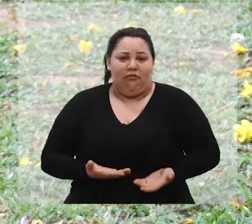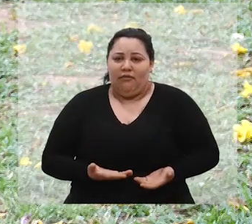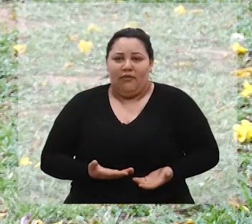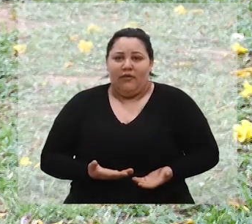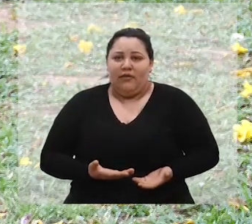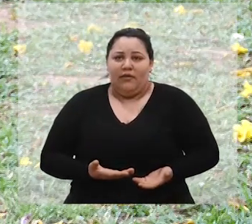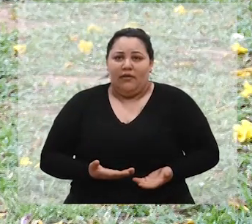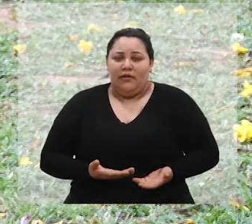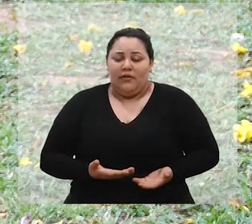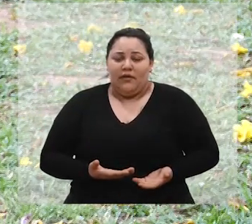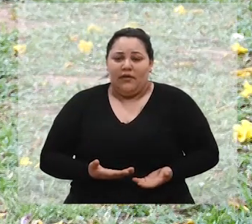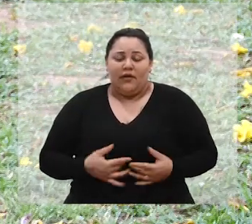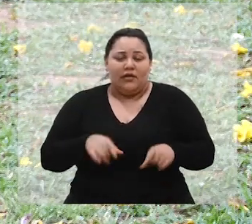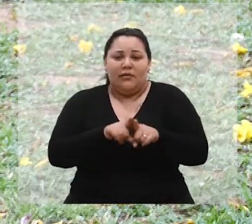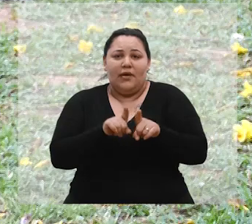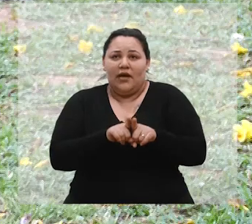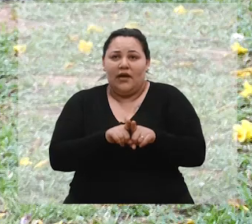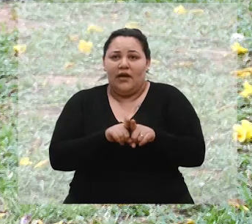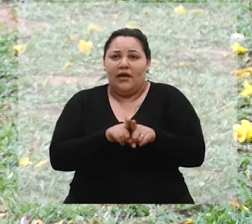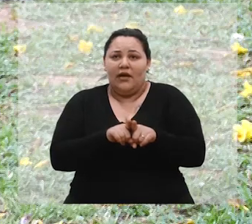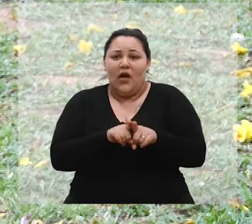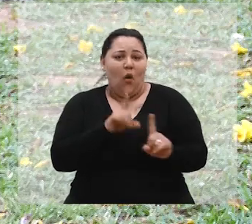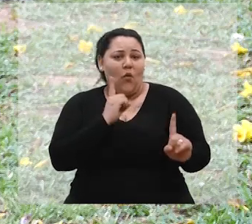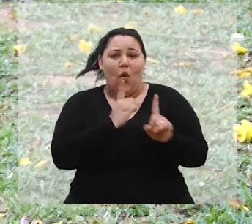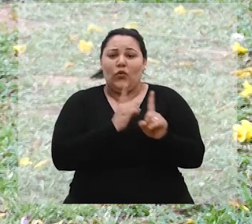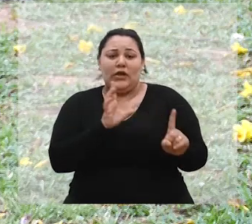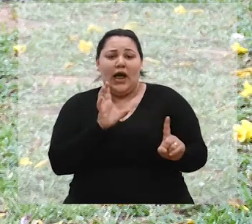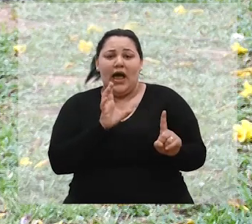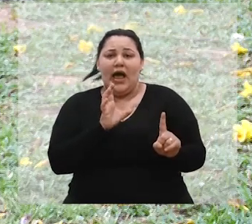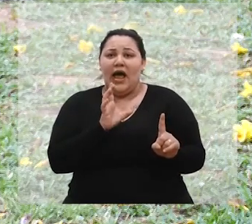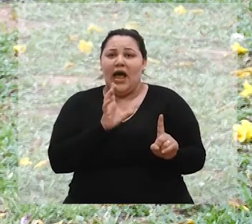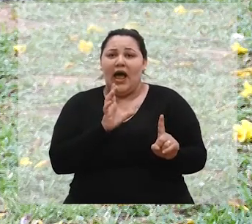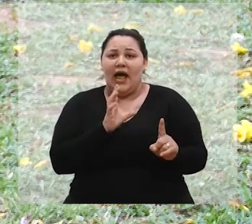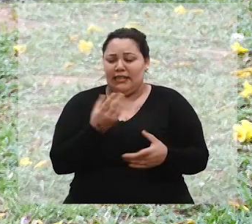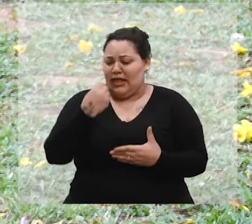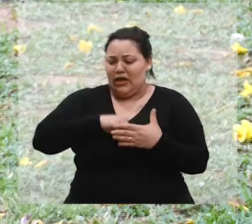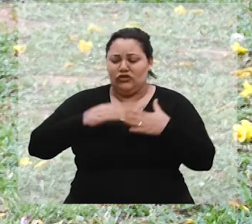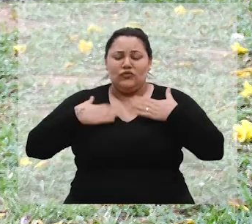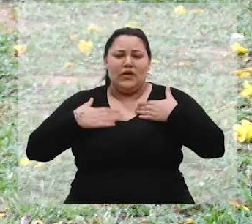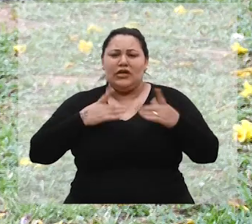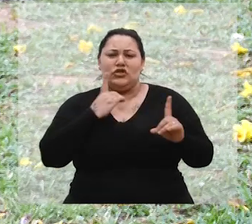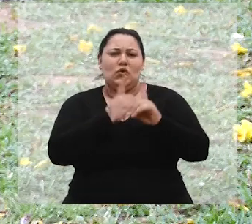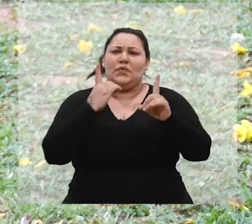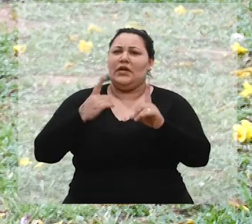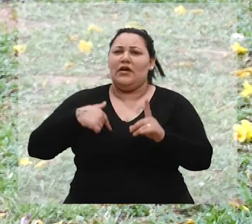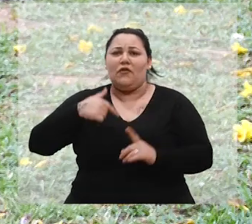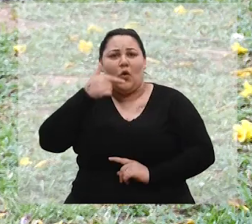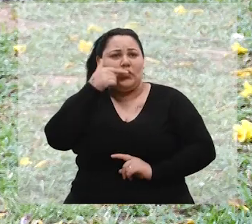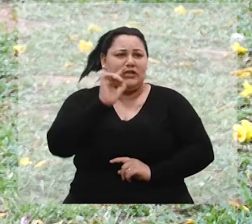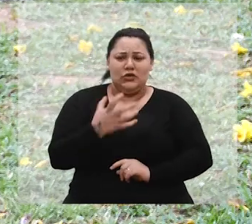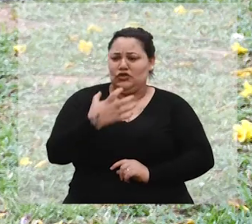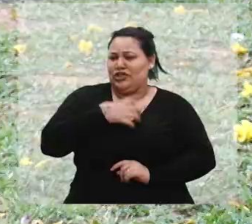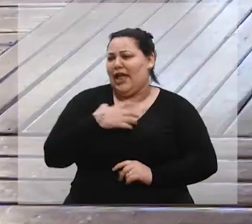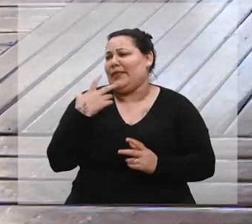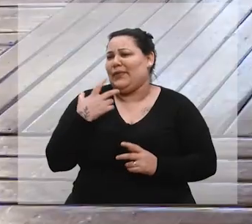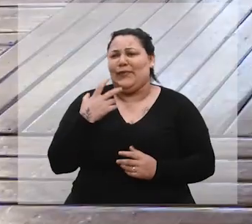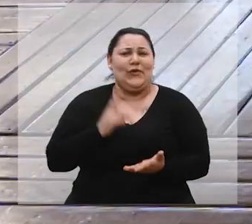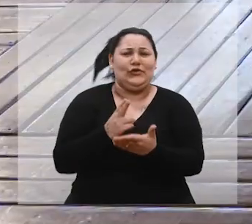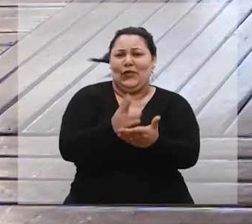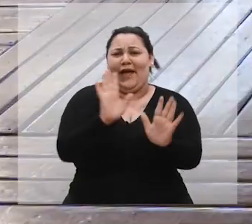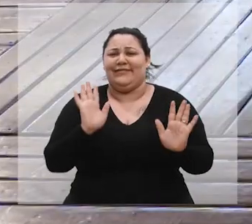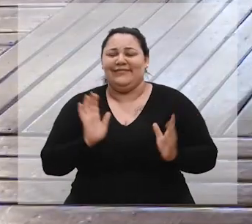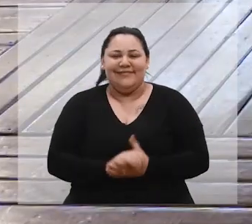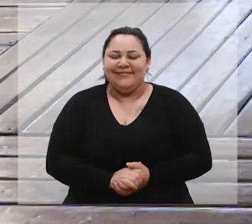mim mesma andando por aí, e que então quando eu achar a minha versão de mim mesmo, eu vou conseguir ser mais eu mesmo,